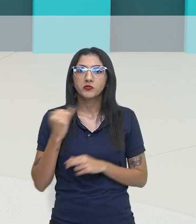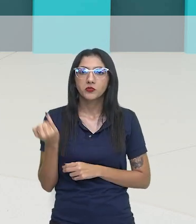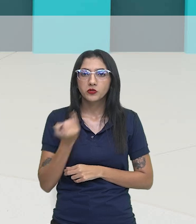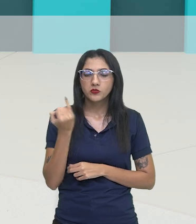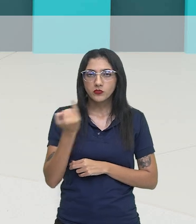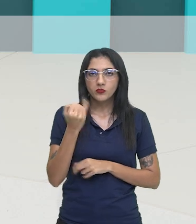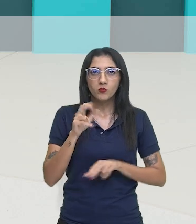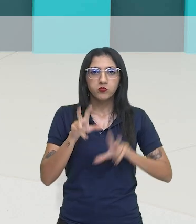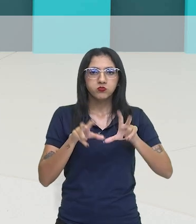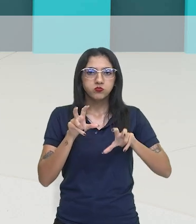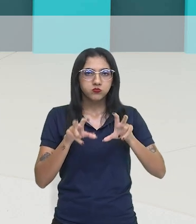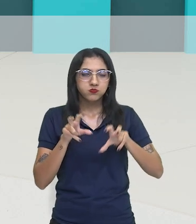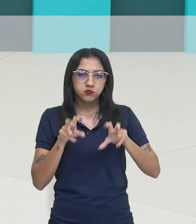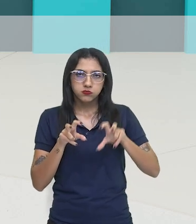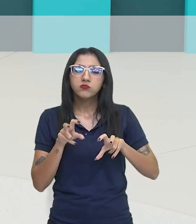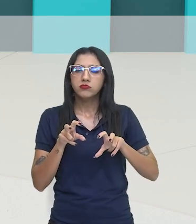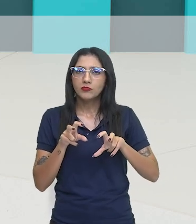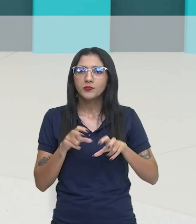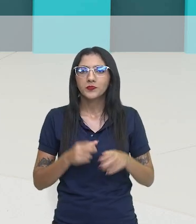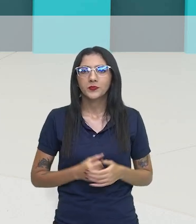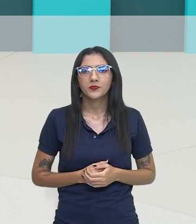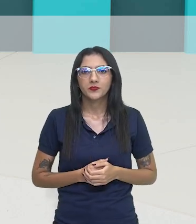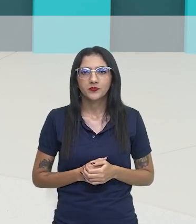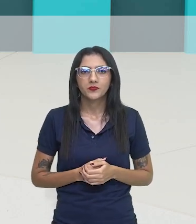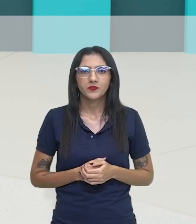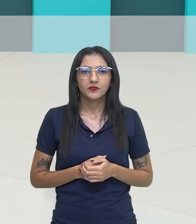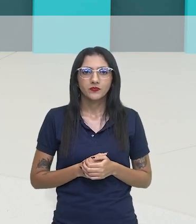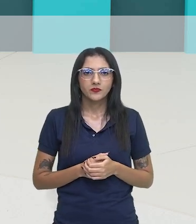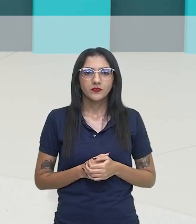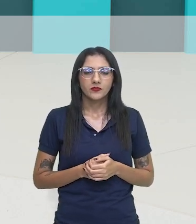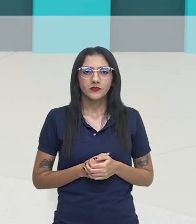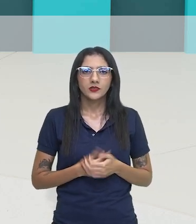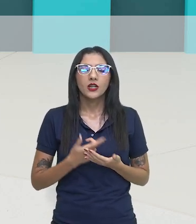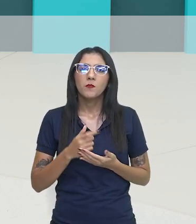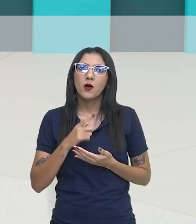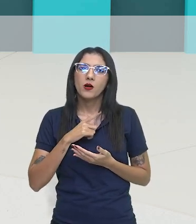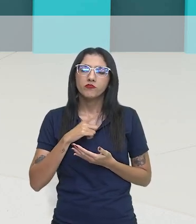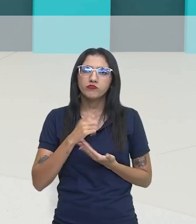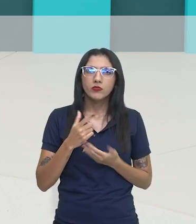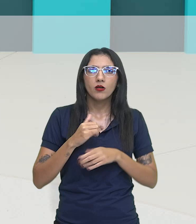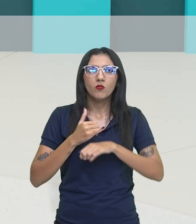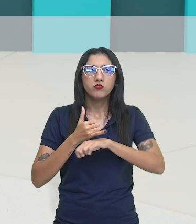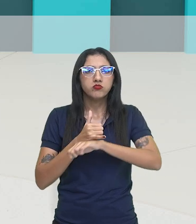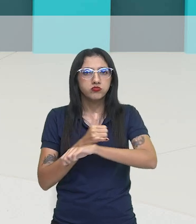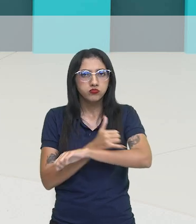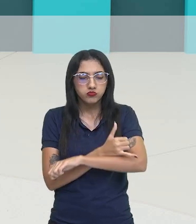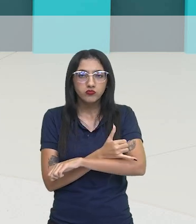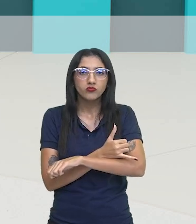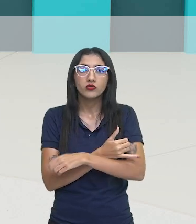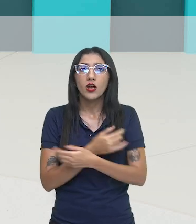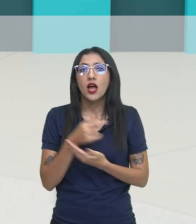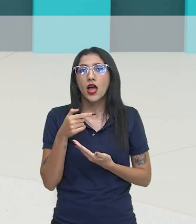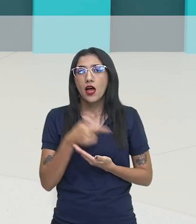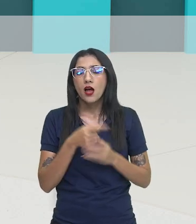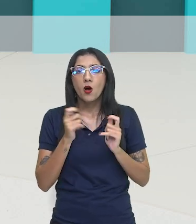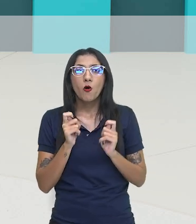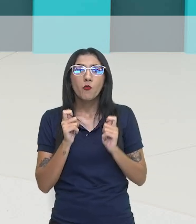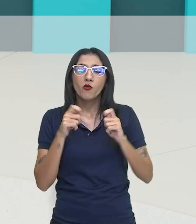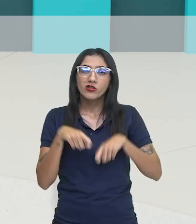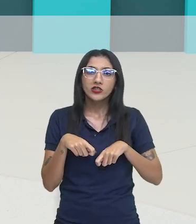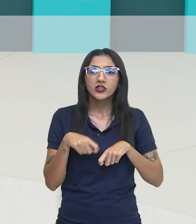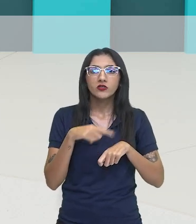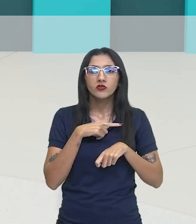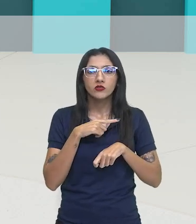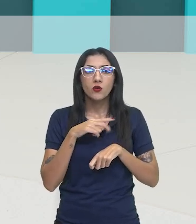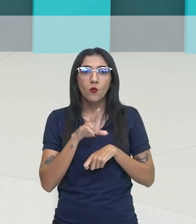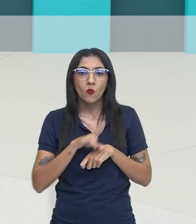região glútea por conta disso, um local para armazenamento de gordura, onde ali possa ser utilizado